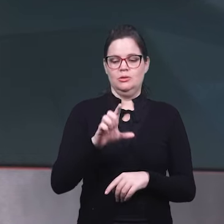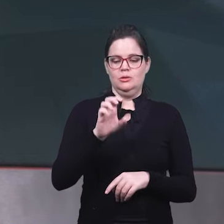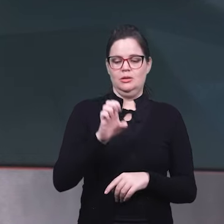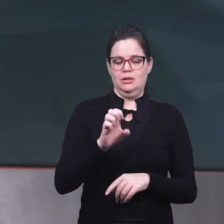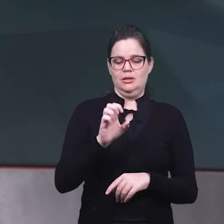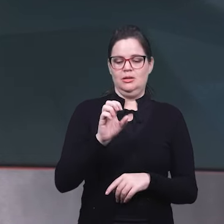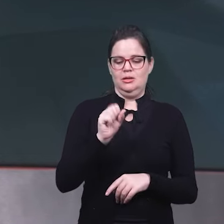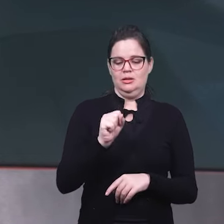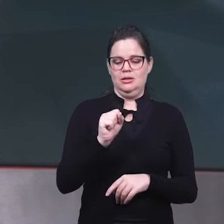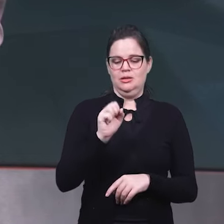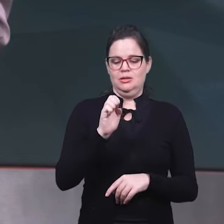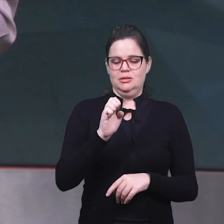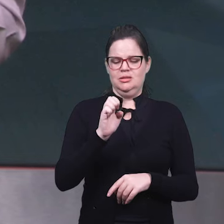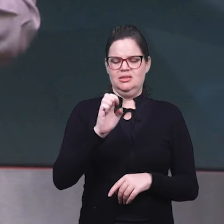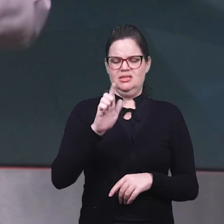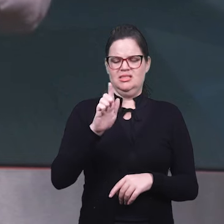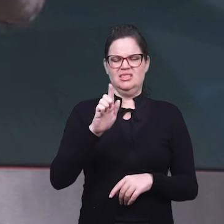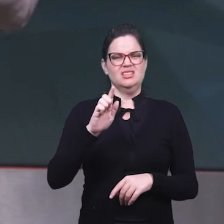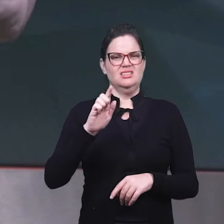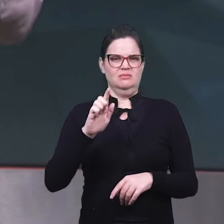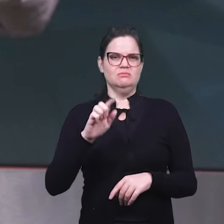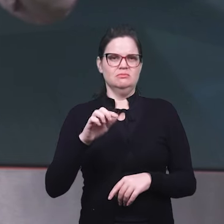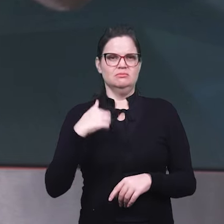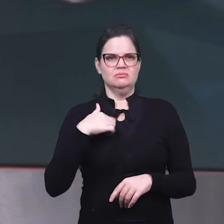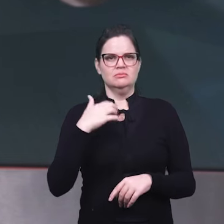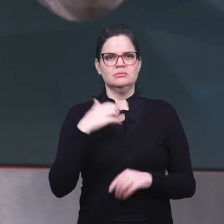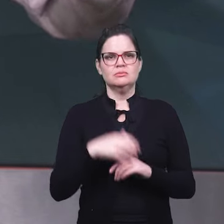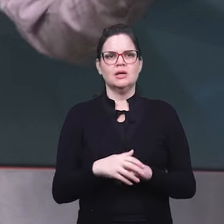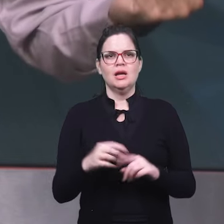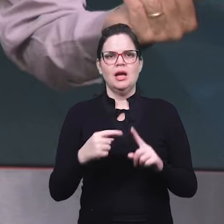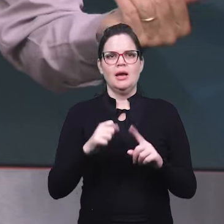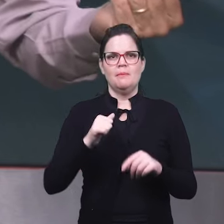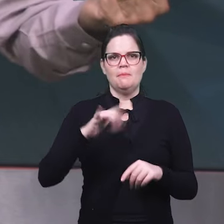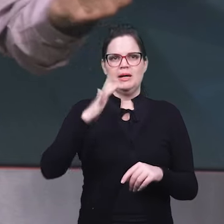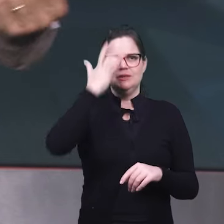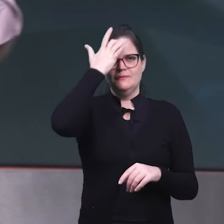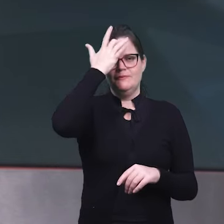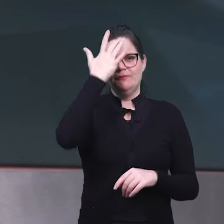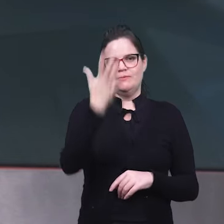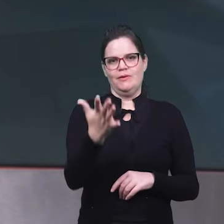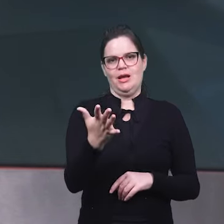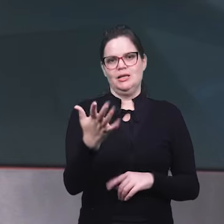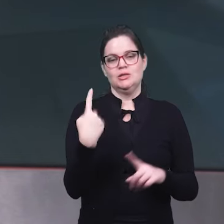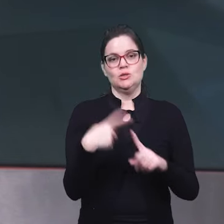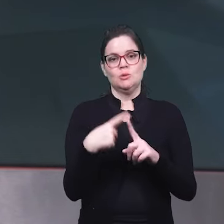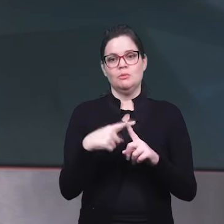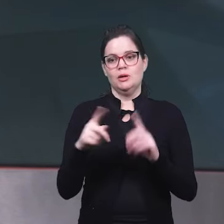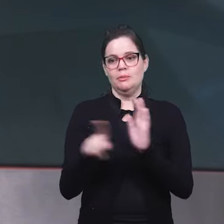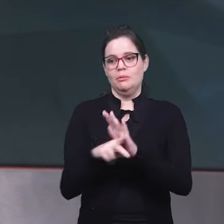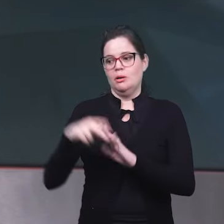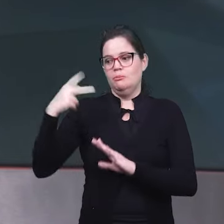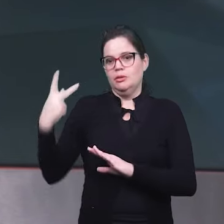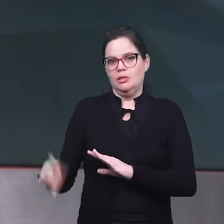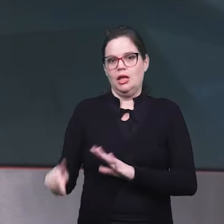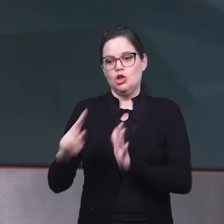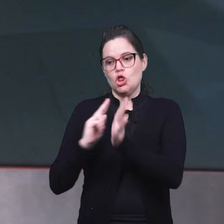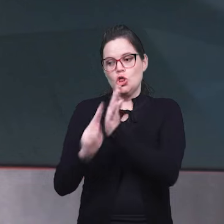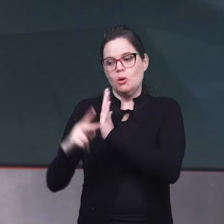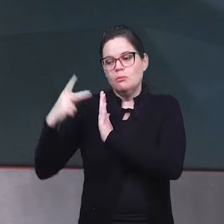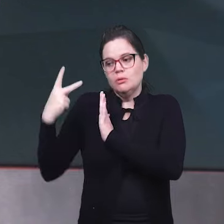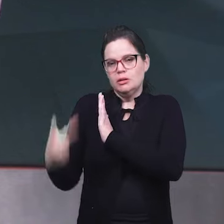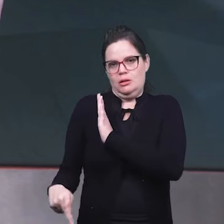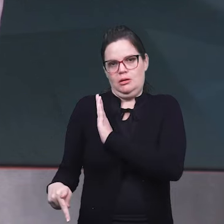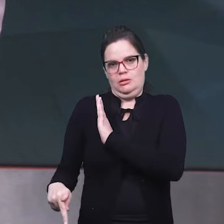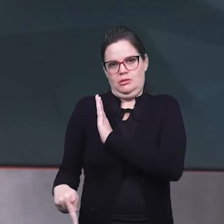leasing, é mais fácil, porque o bem já é de propriedade do financiador. Então, para ele